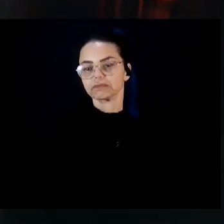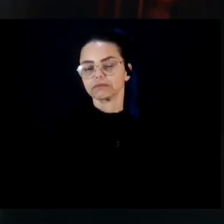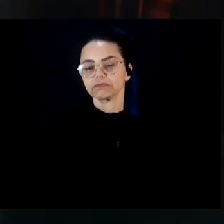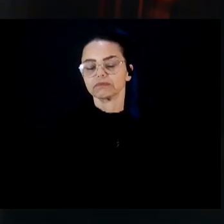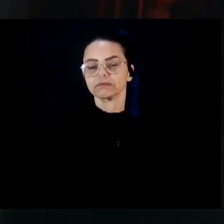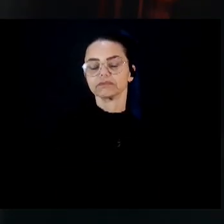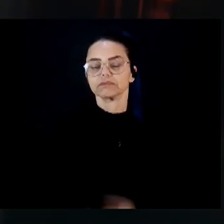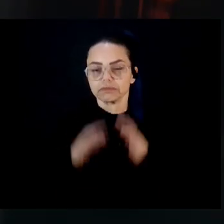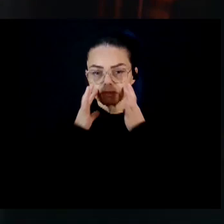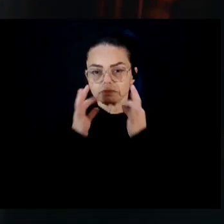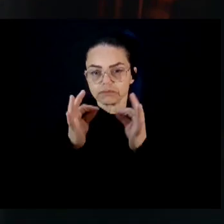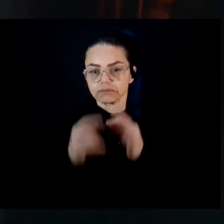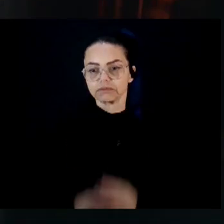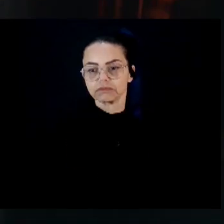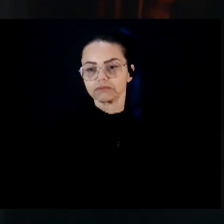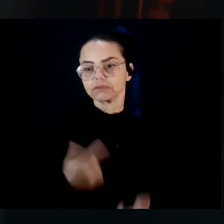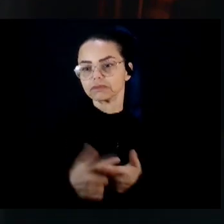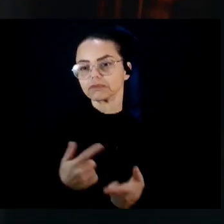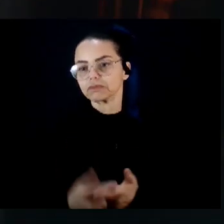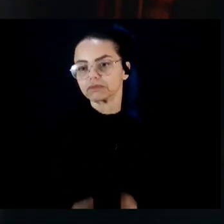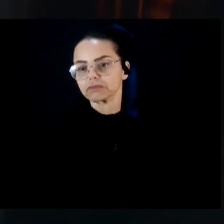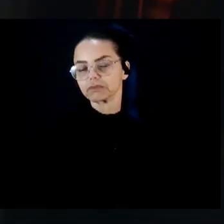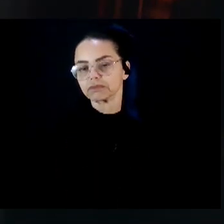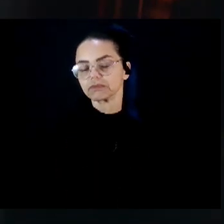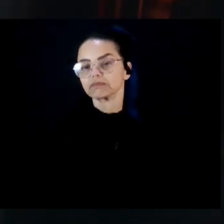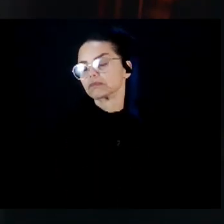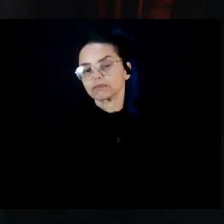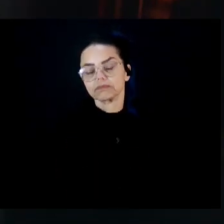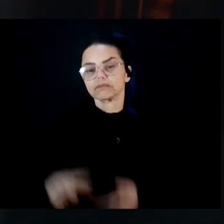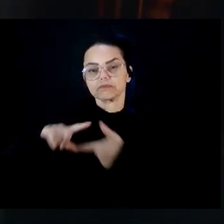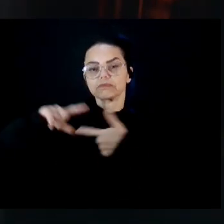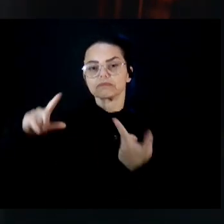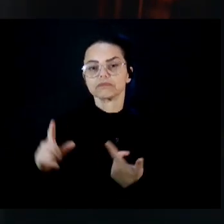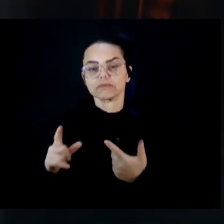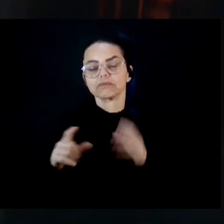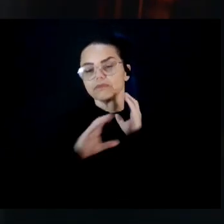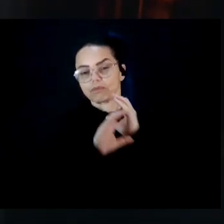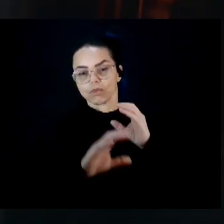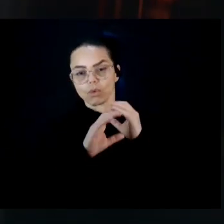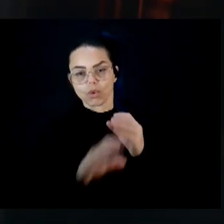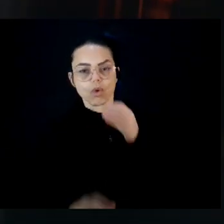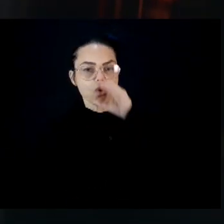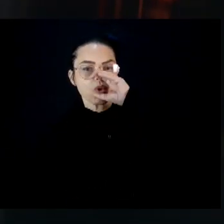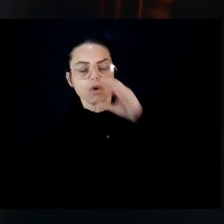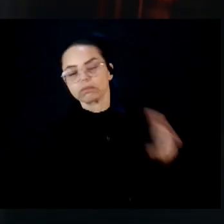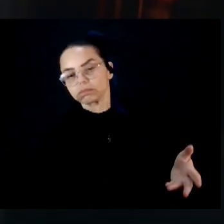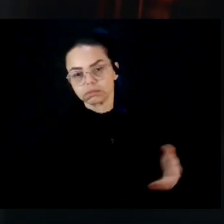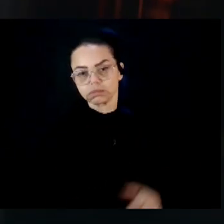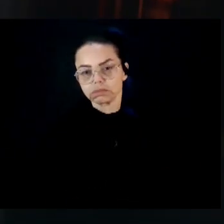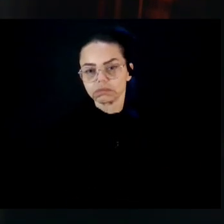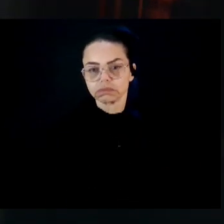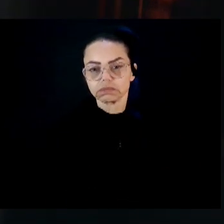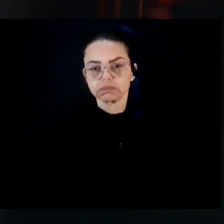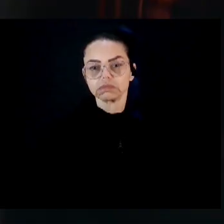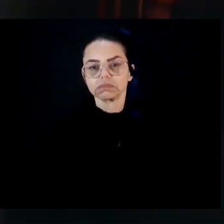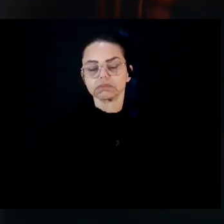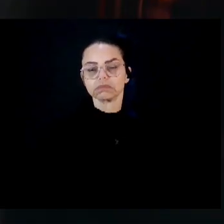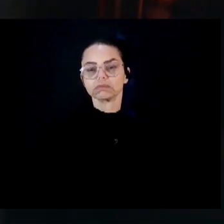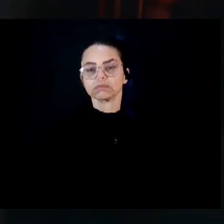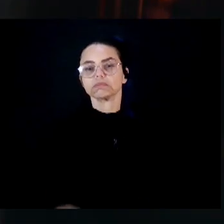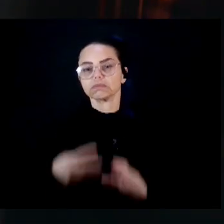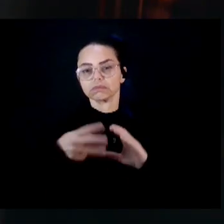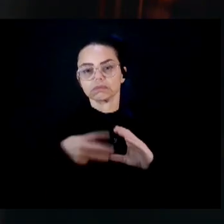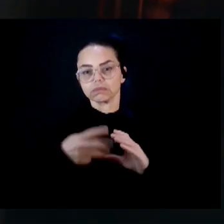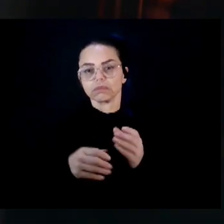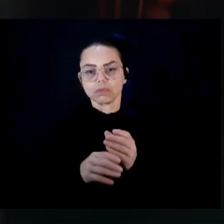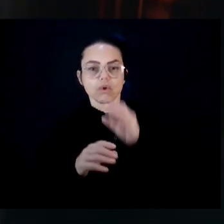essa questão, porque virou moda a suplementação. Vamos lá atrás agora, né? Suplementação, vamos colocar uma